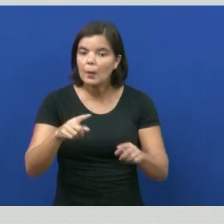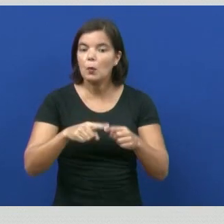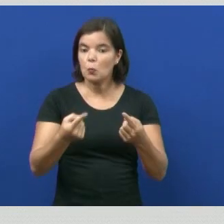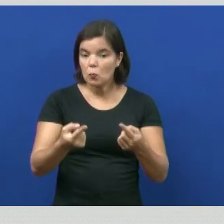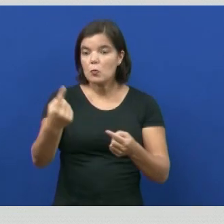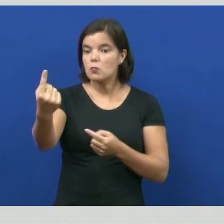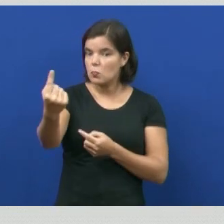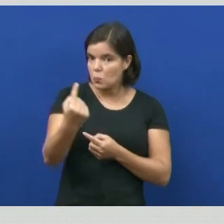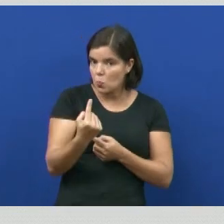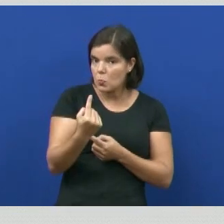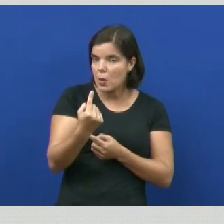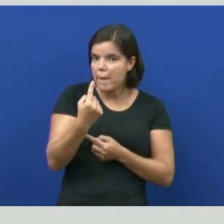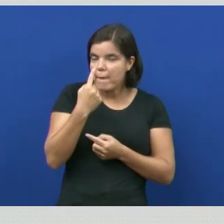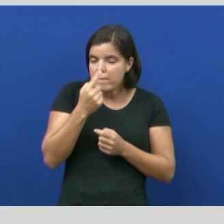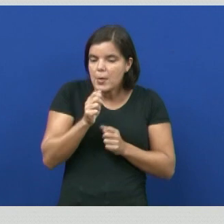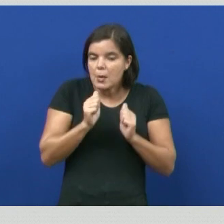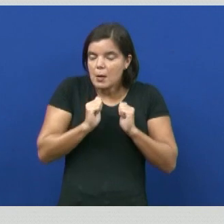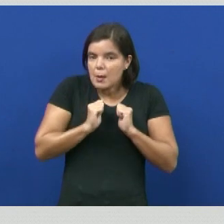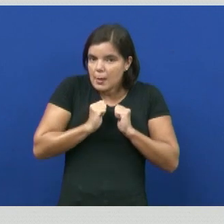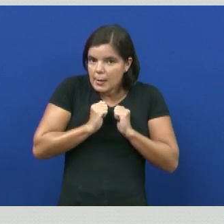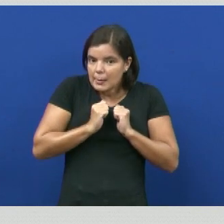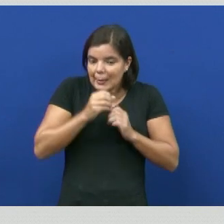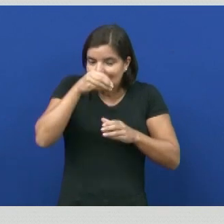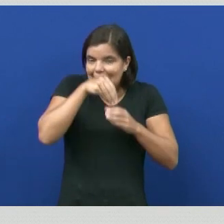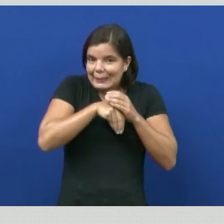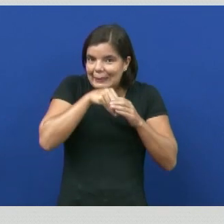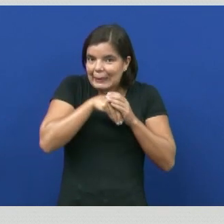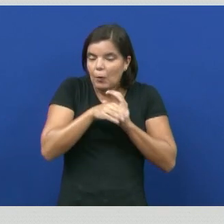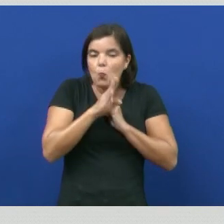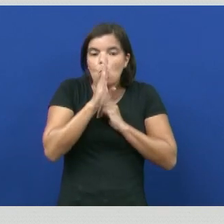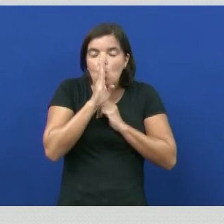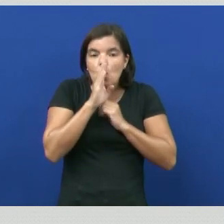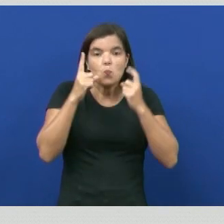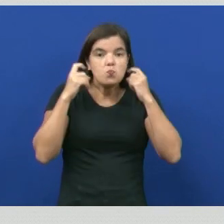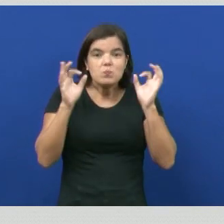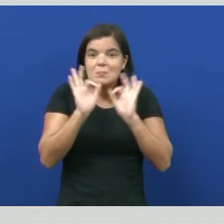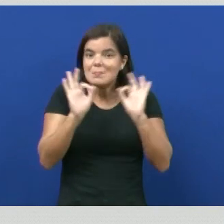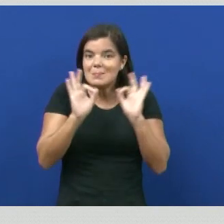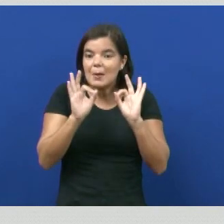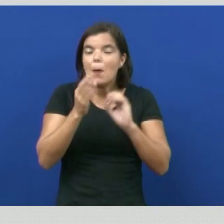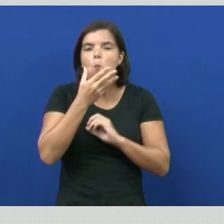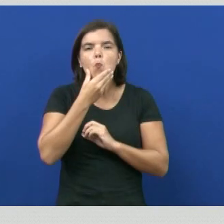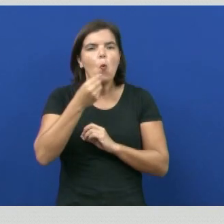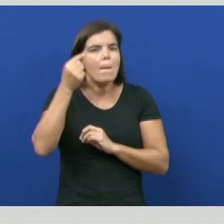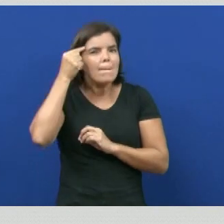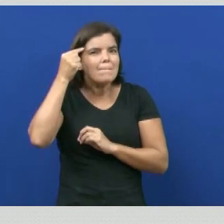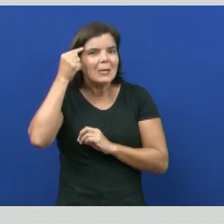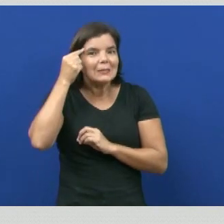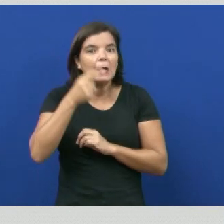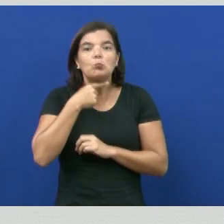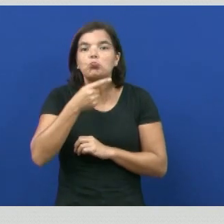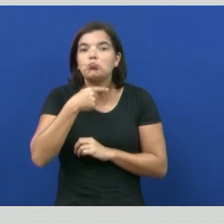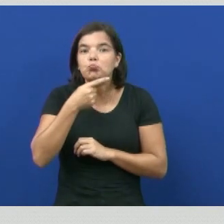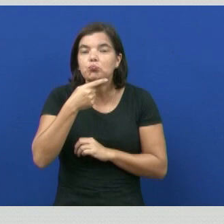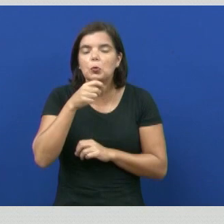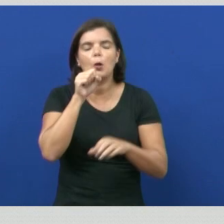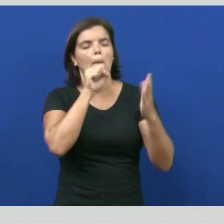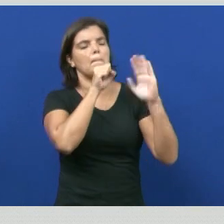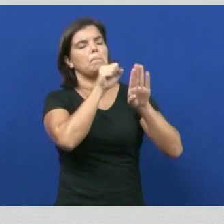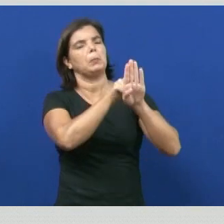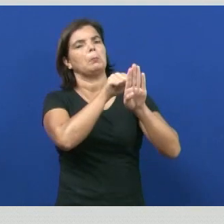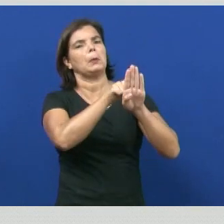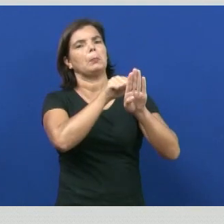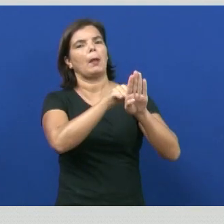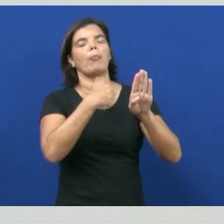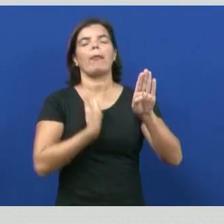quando vier, a gente fica aqui quieto, aqui dentro, não faz barulho, para ele pensar que não tem ninguém, deixa ele bater até